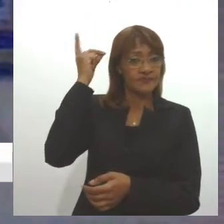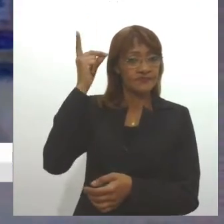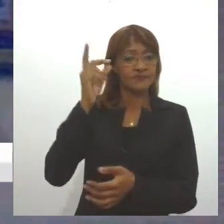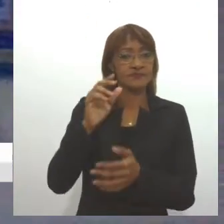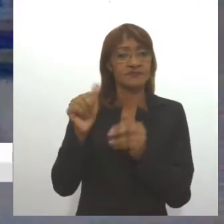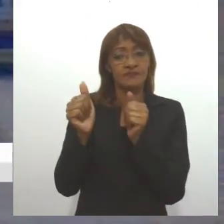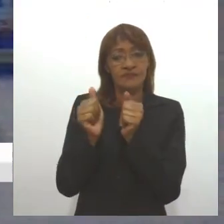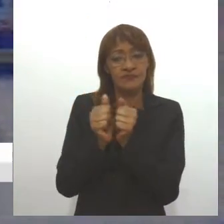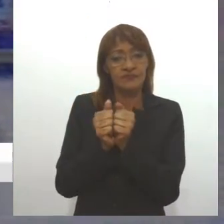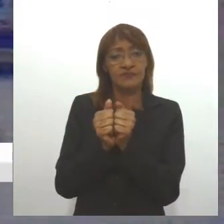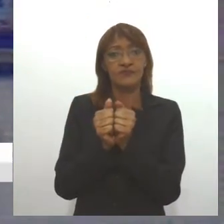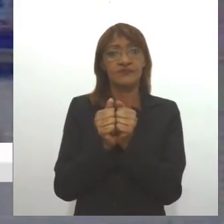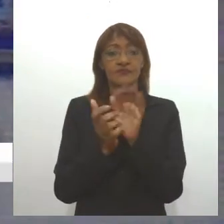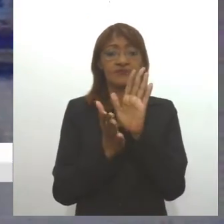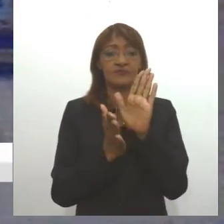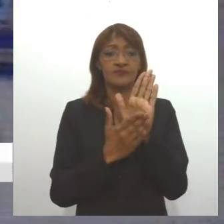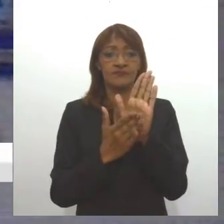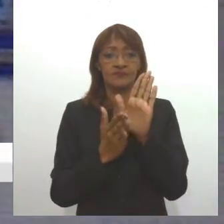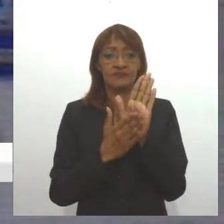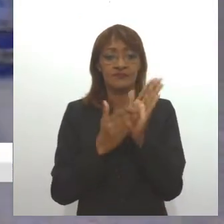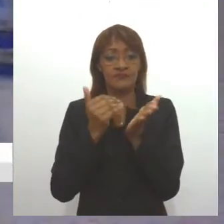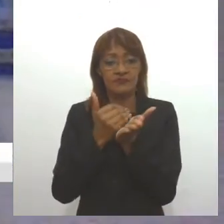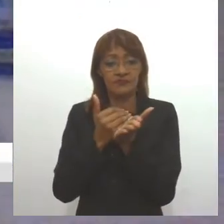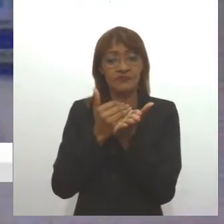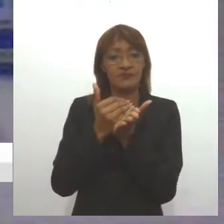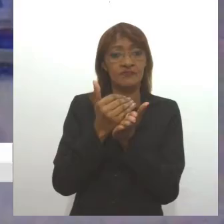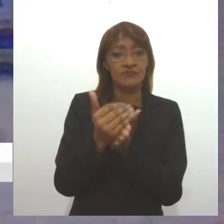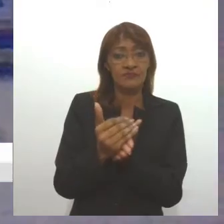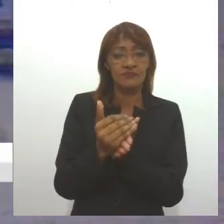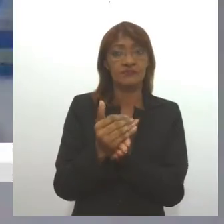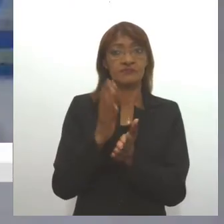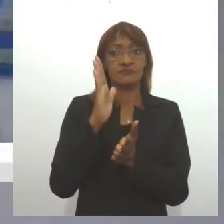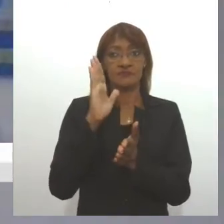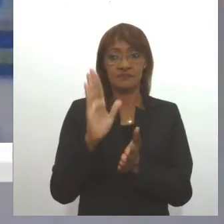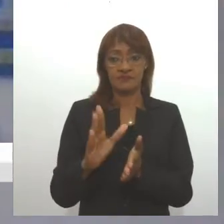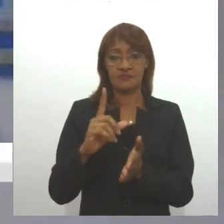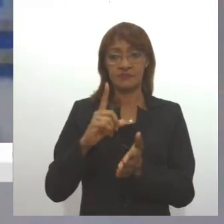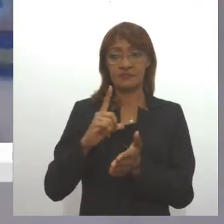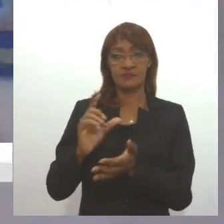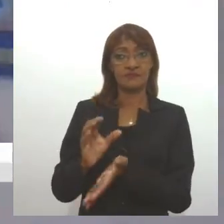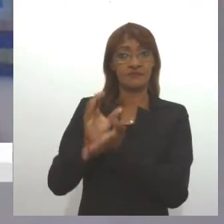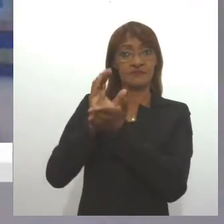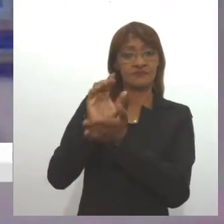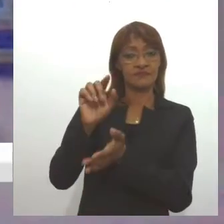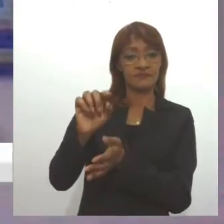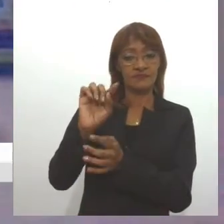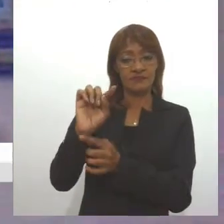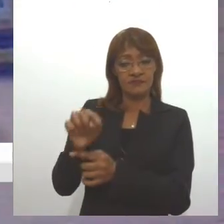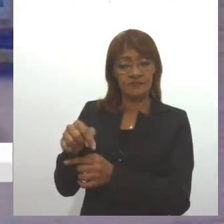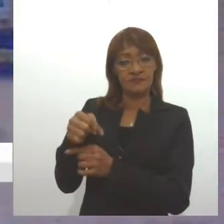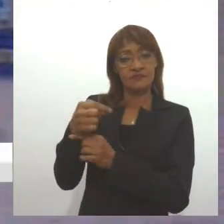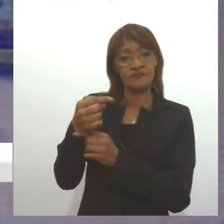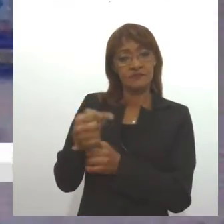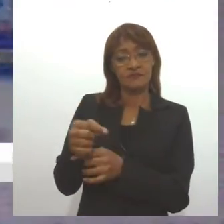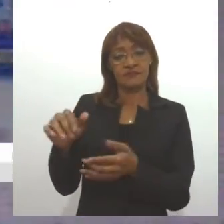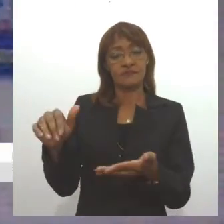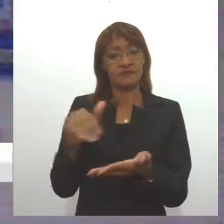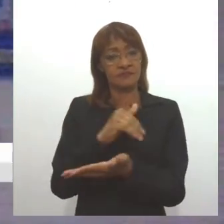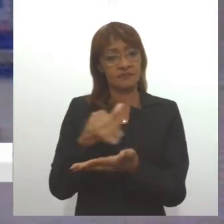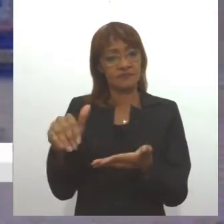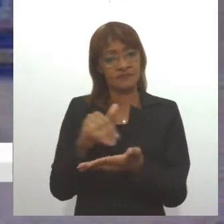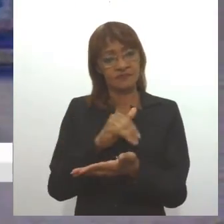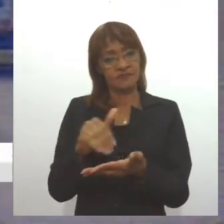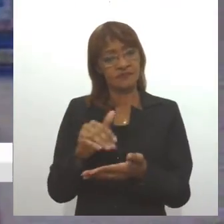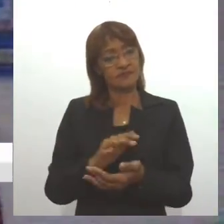com a proposta de ser inicial a discussão e implementação do conselho. E logo depois a Secretaria não